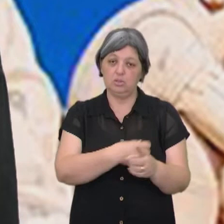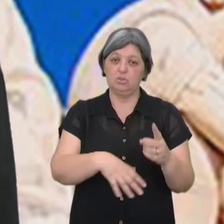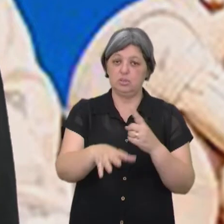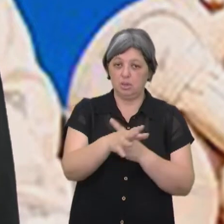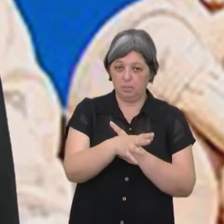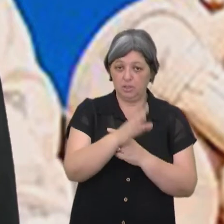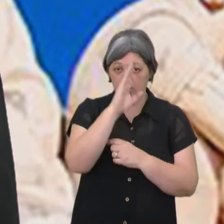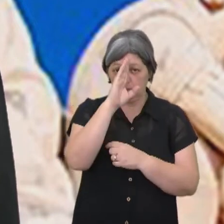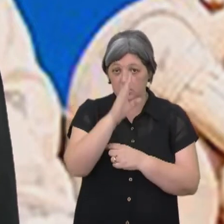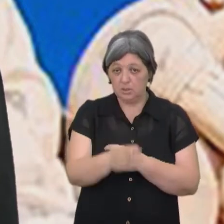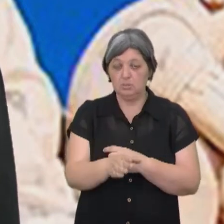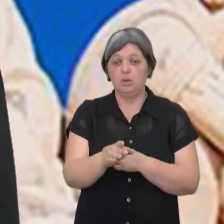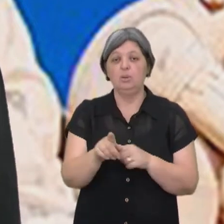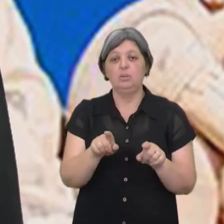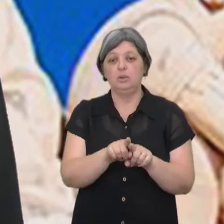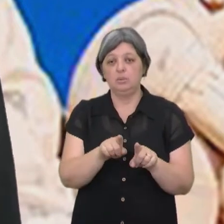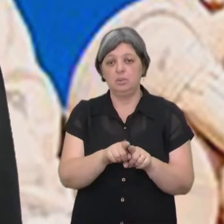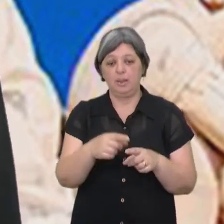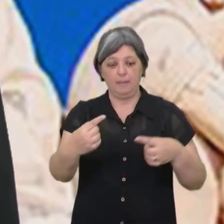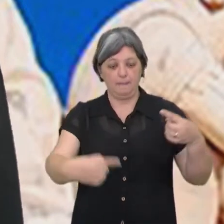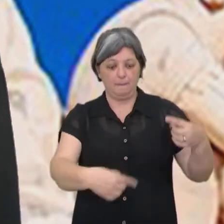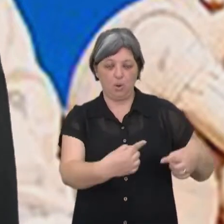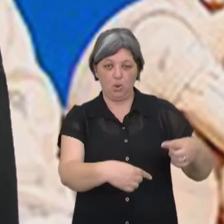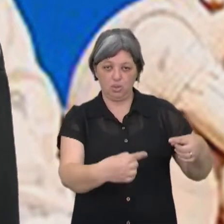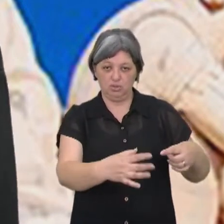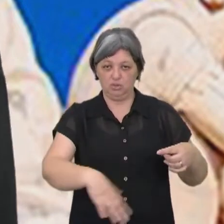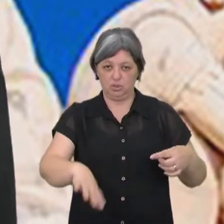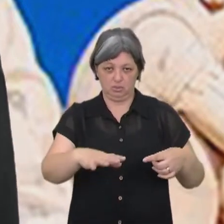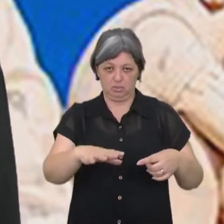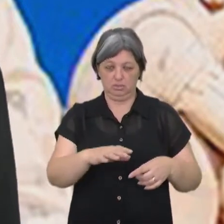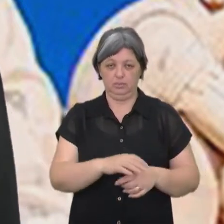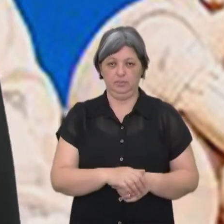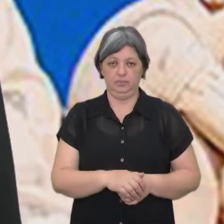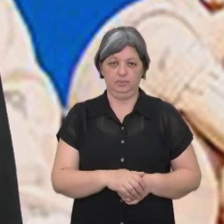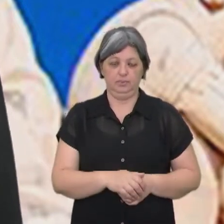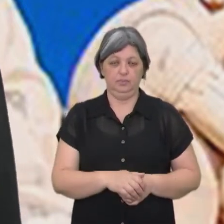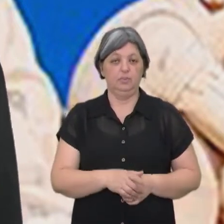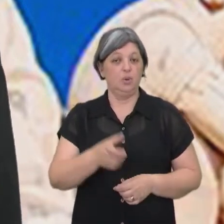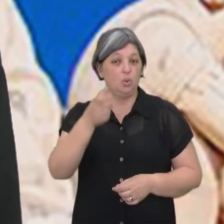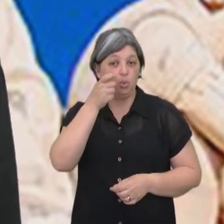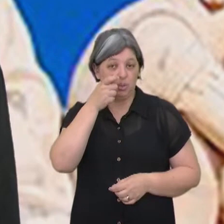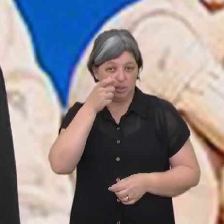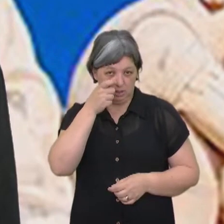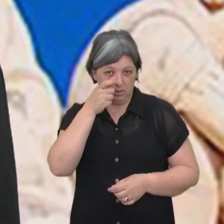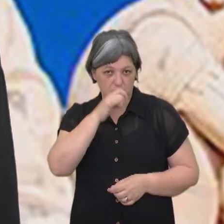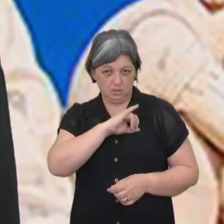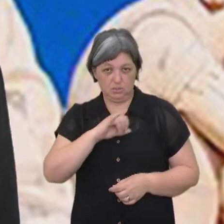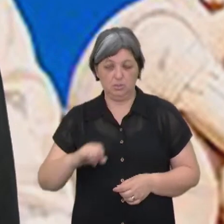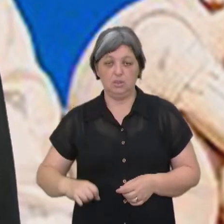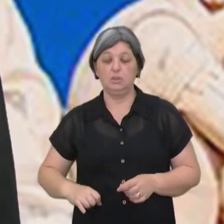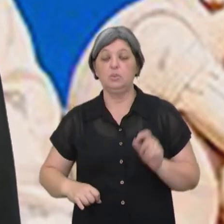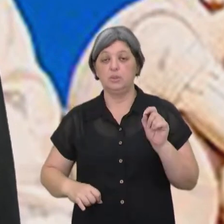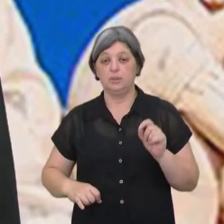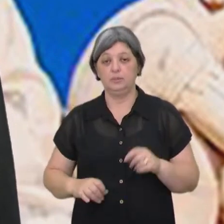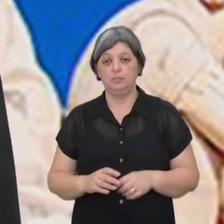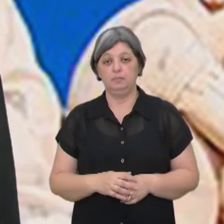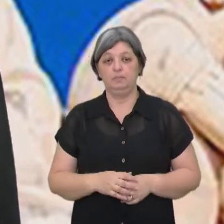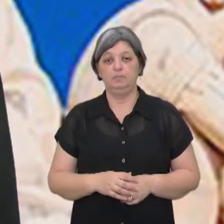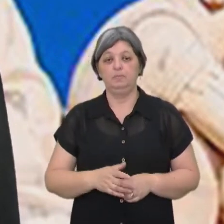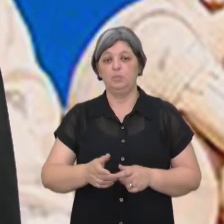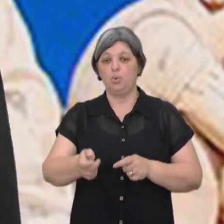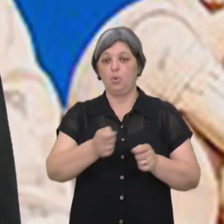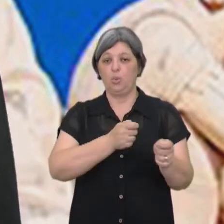e principalmente dominar politicamente uma região. O interesse do imperialismo é